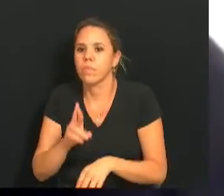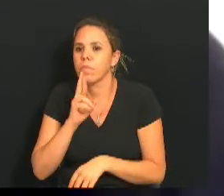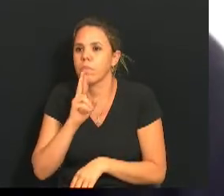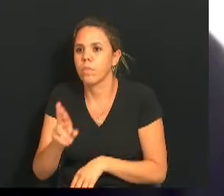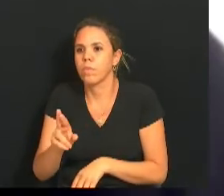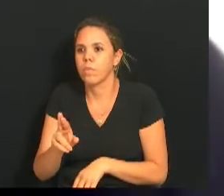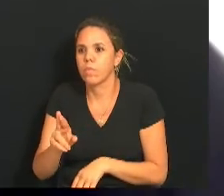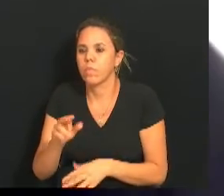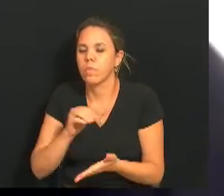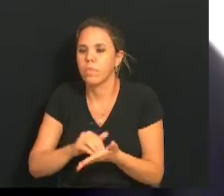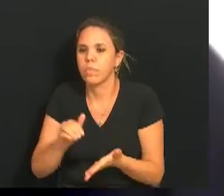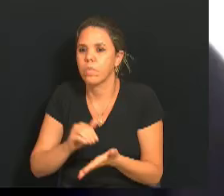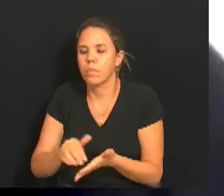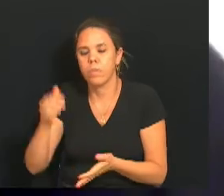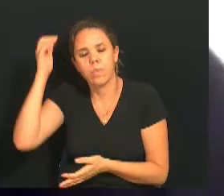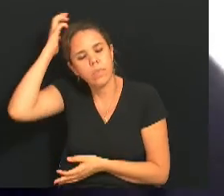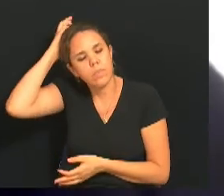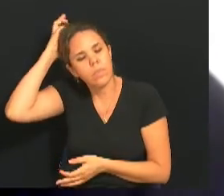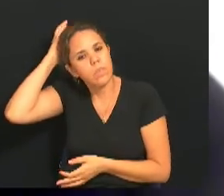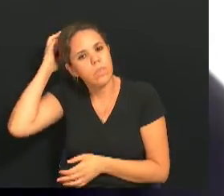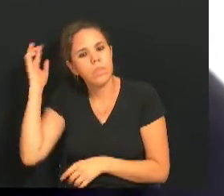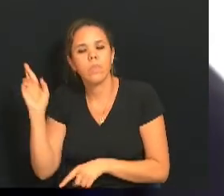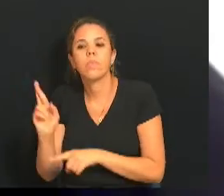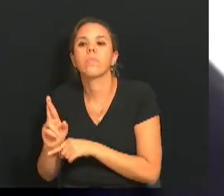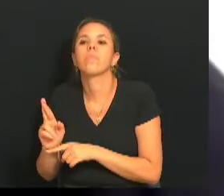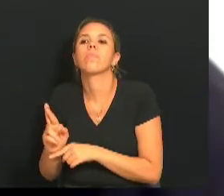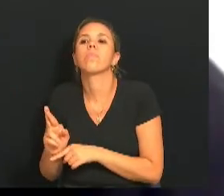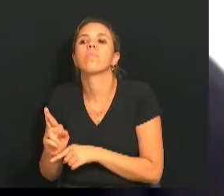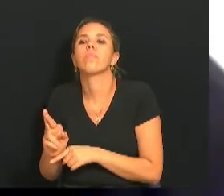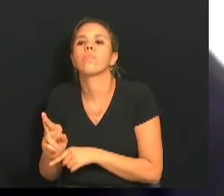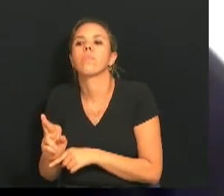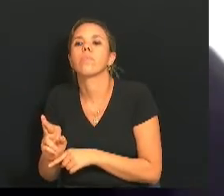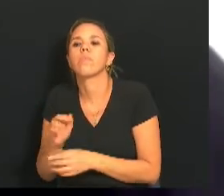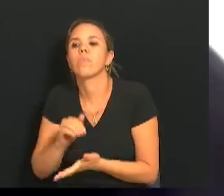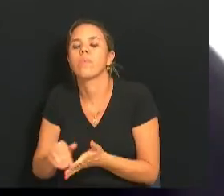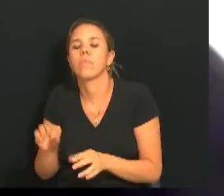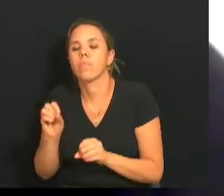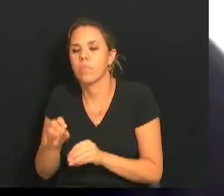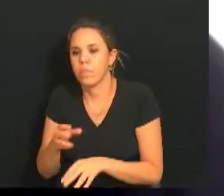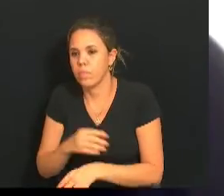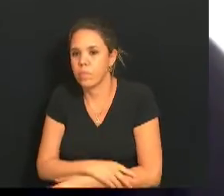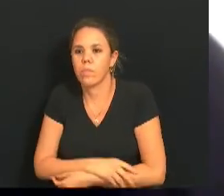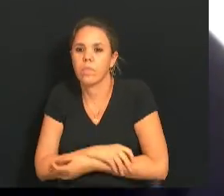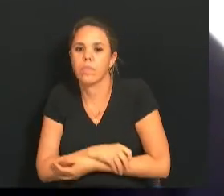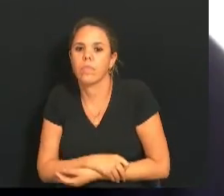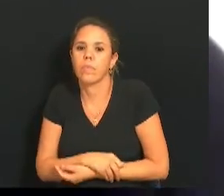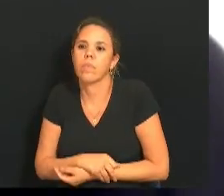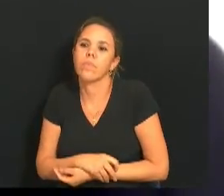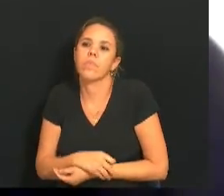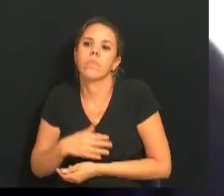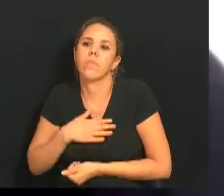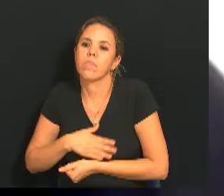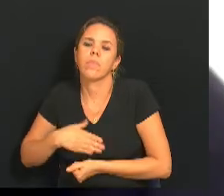pela Secretaria, representando aqui as posições da Secretaria Municipal de Educação. Gostaria de saber, assim, se tem